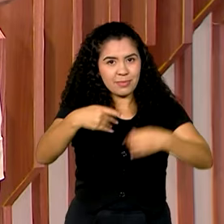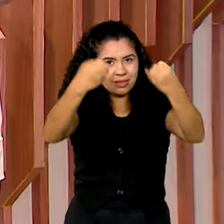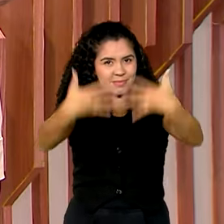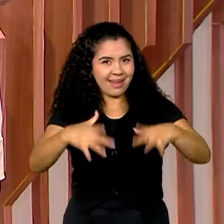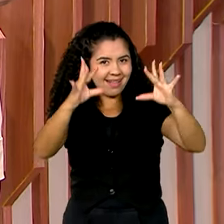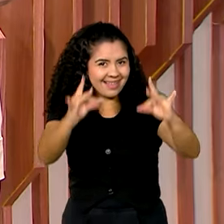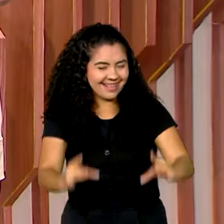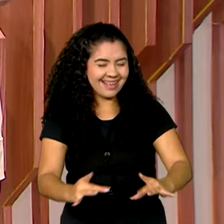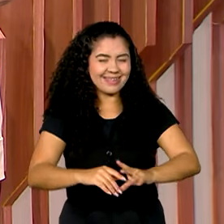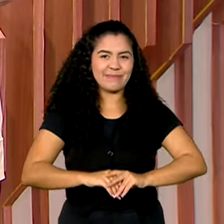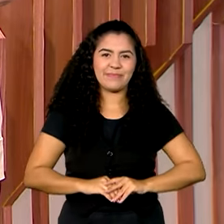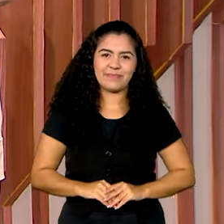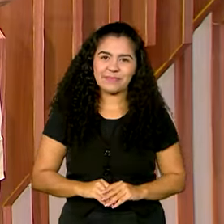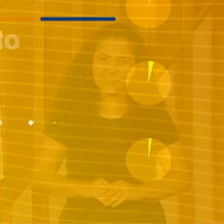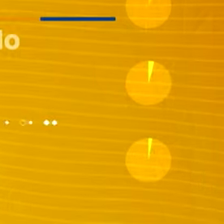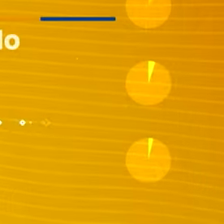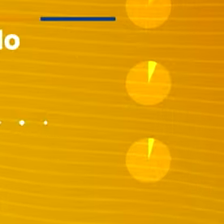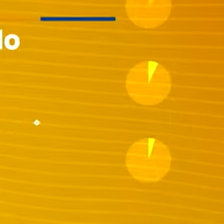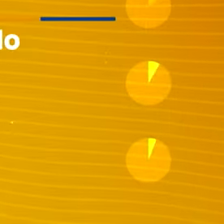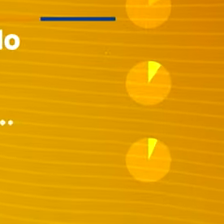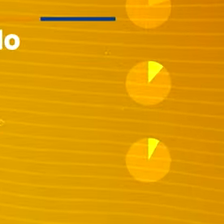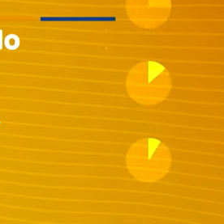confere já já.